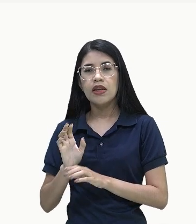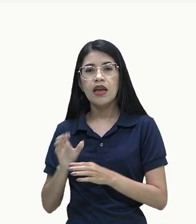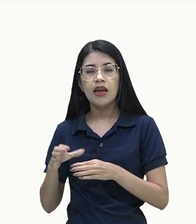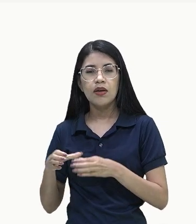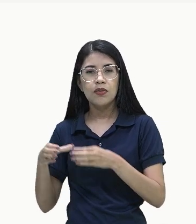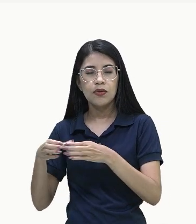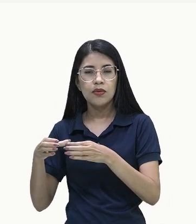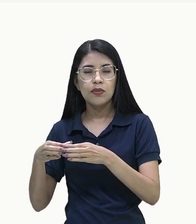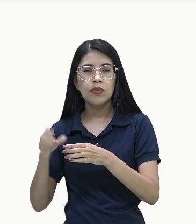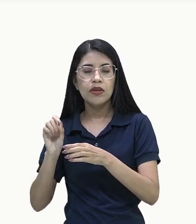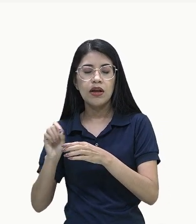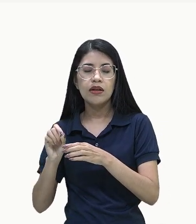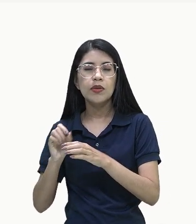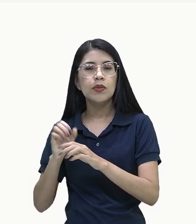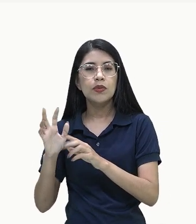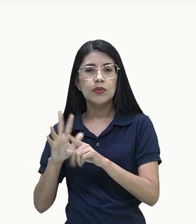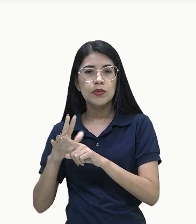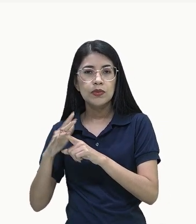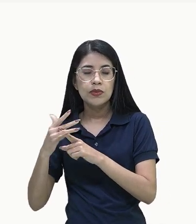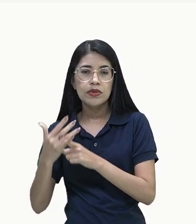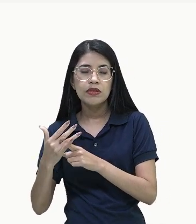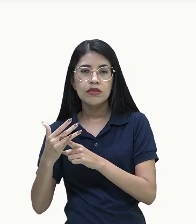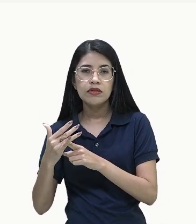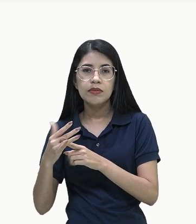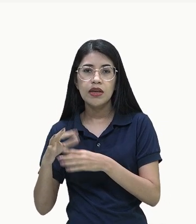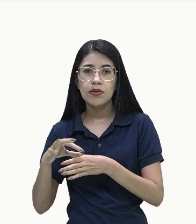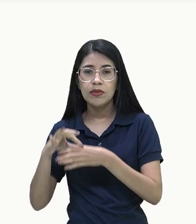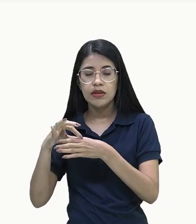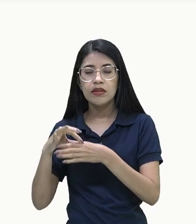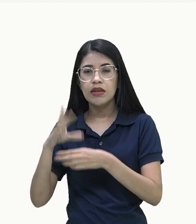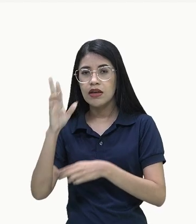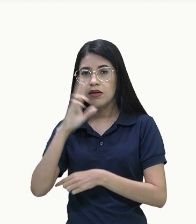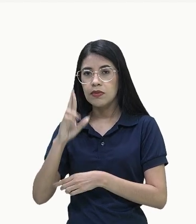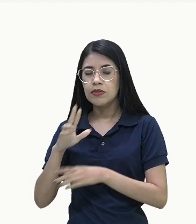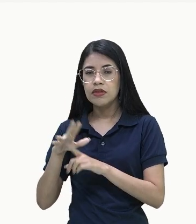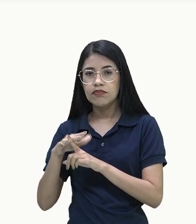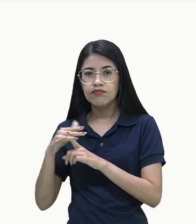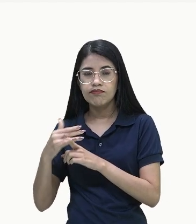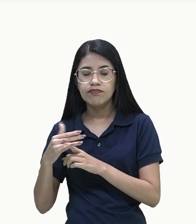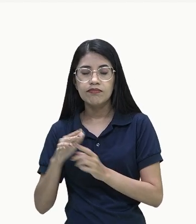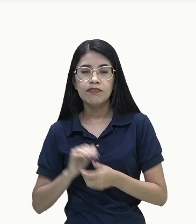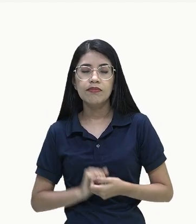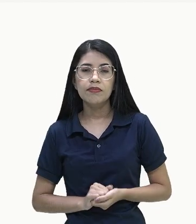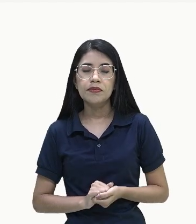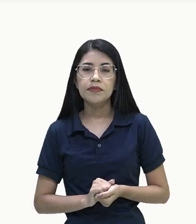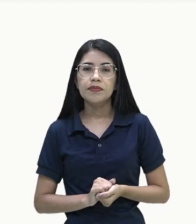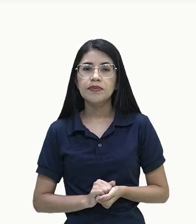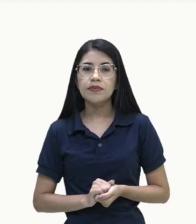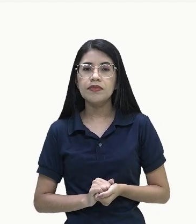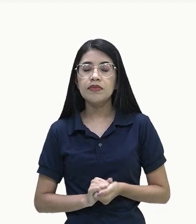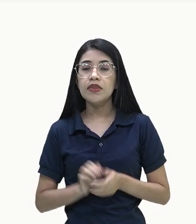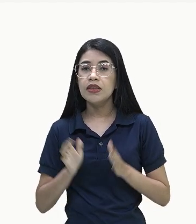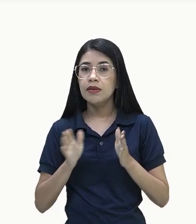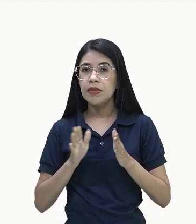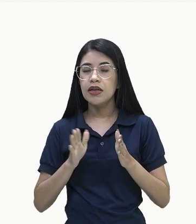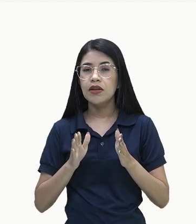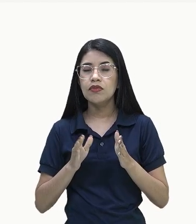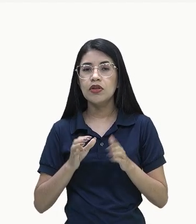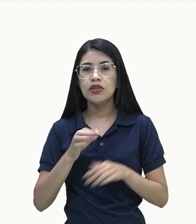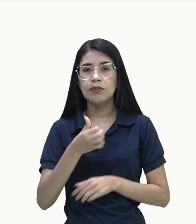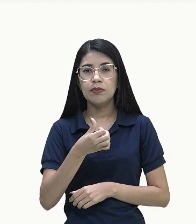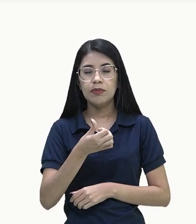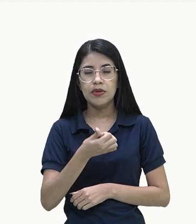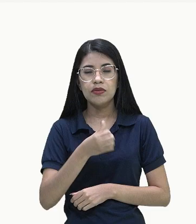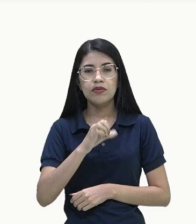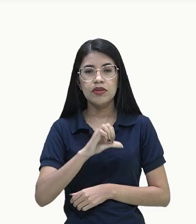de produção o socialismo, né? Era o bloco ali socialista. Esse período durou de